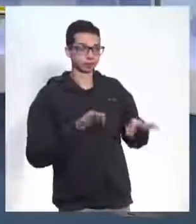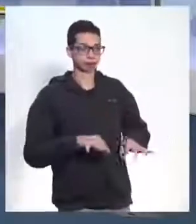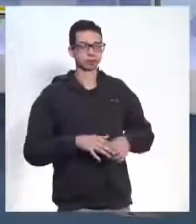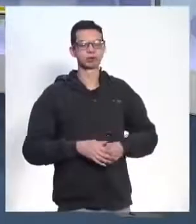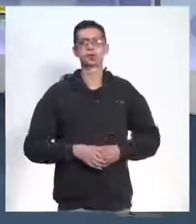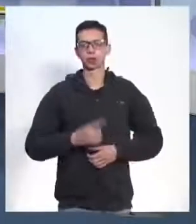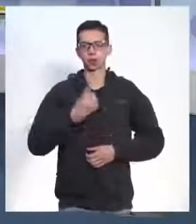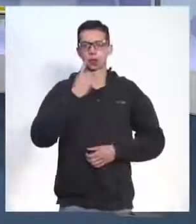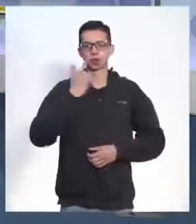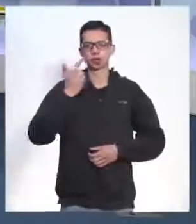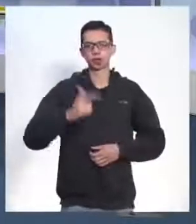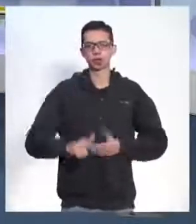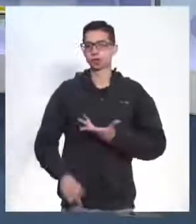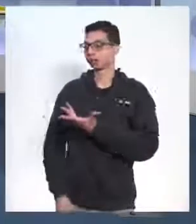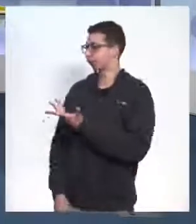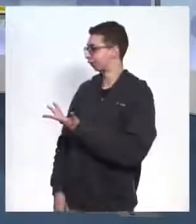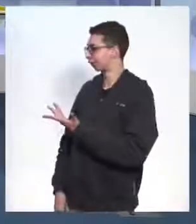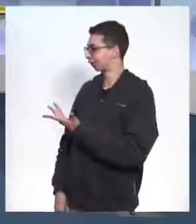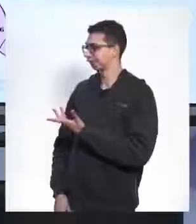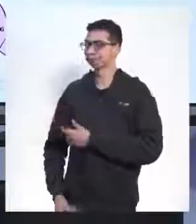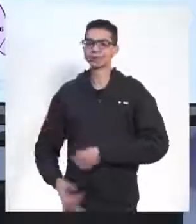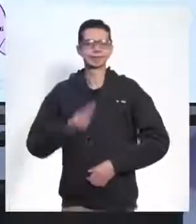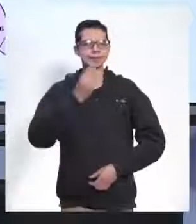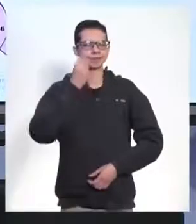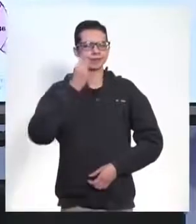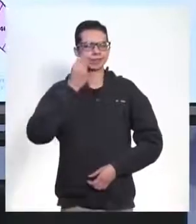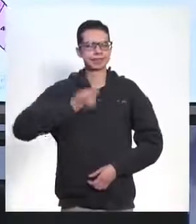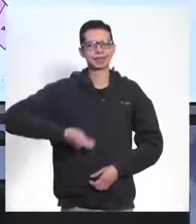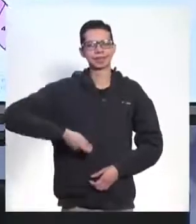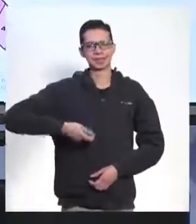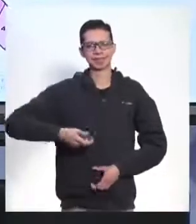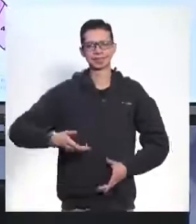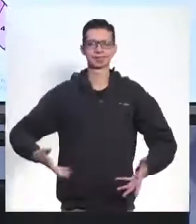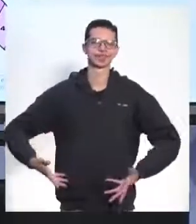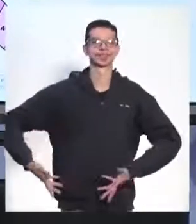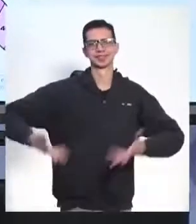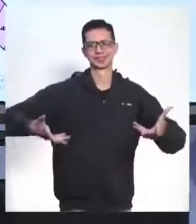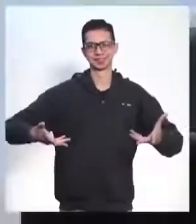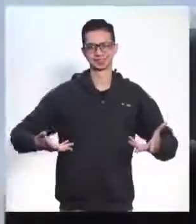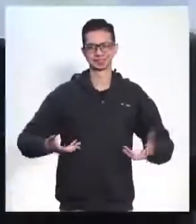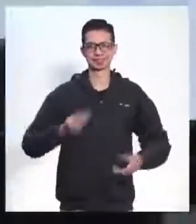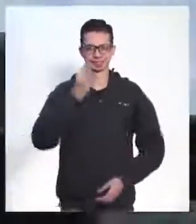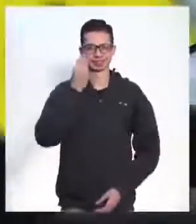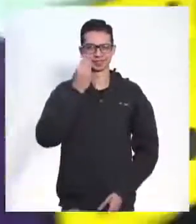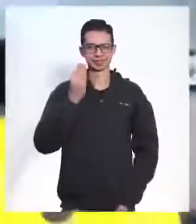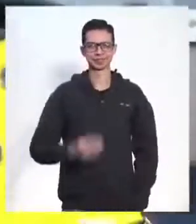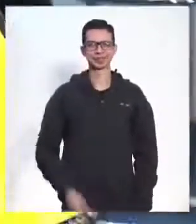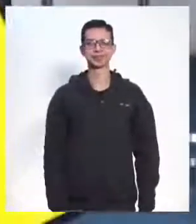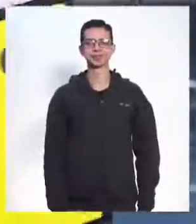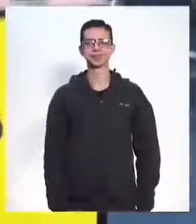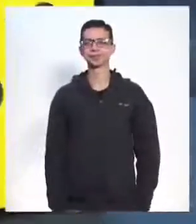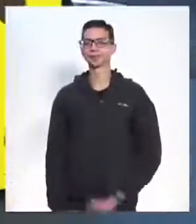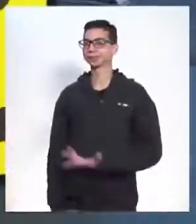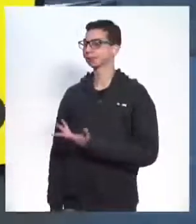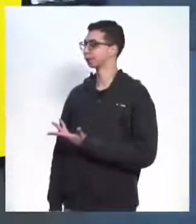ó. Dado de novo, vamos tentar lançar o dado e ver quais números são possíveis, né? Então...